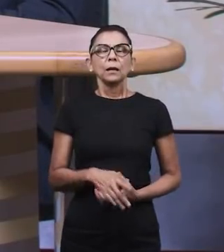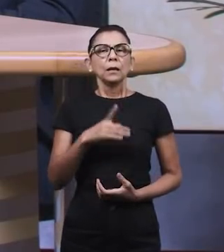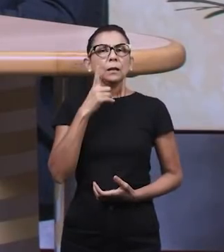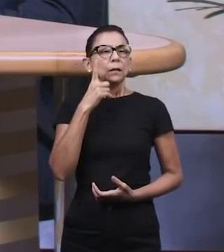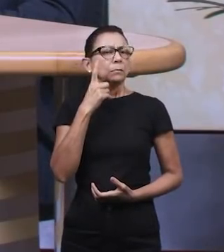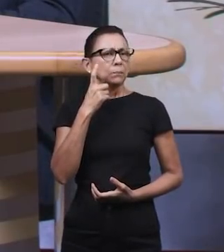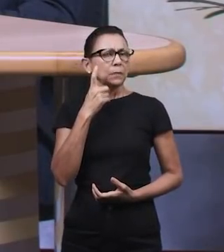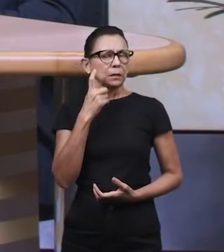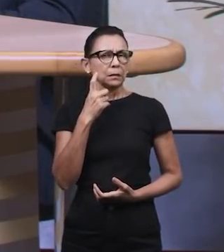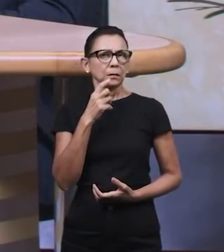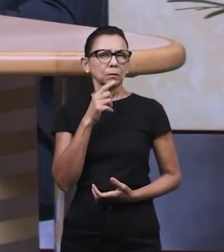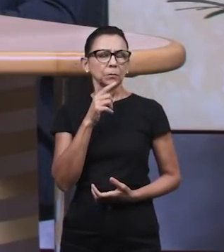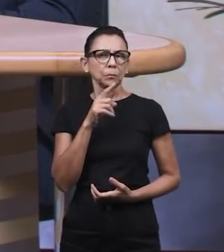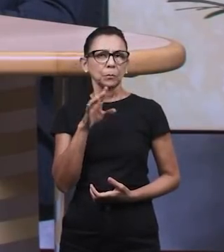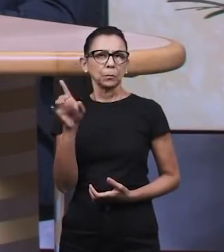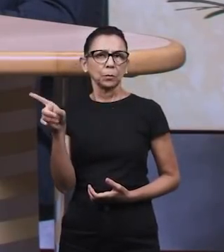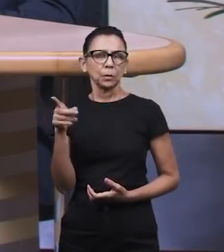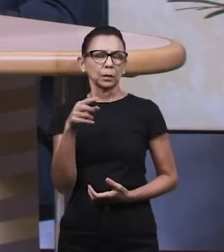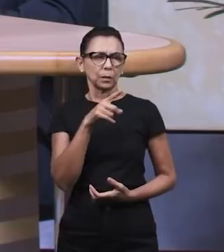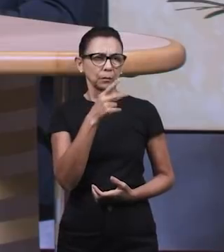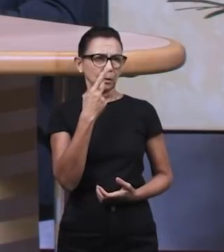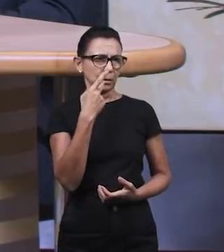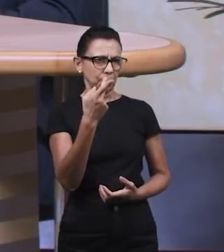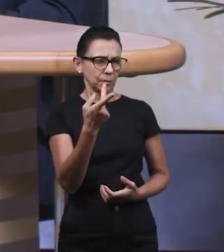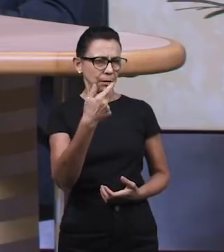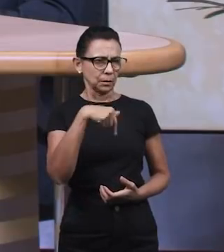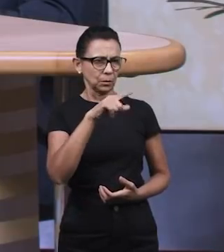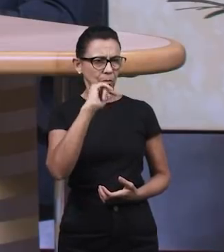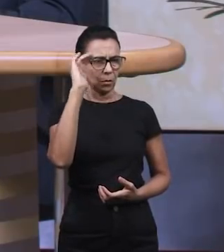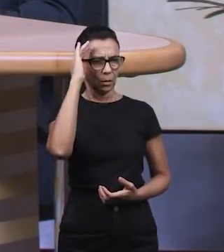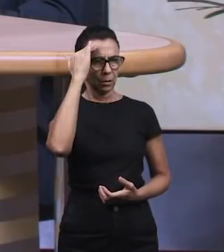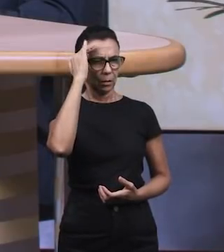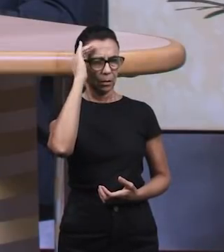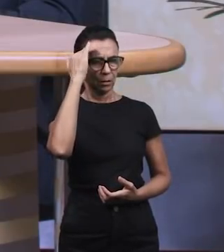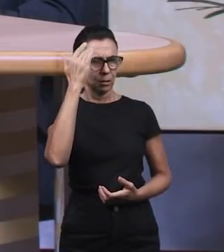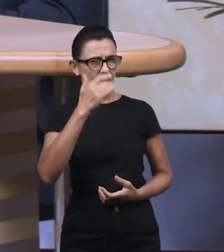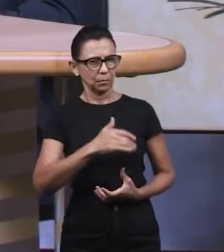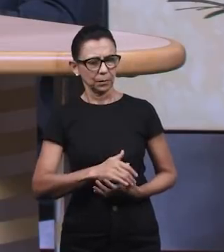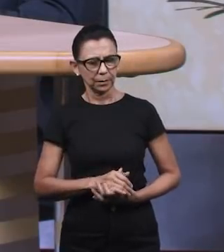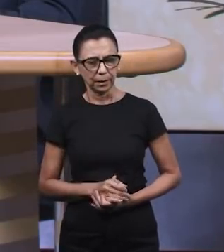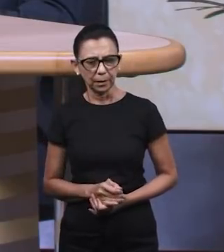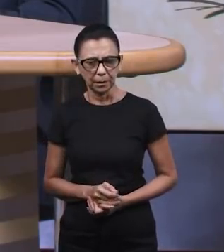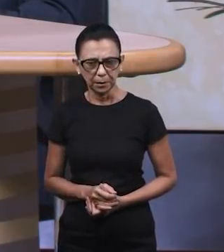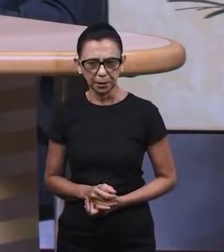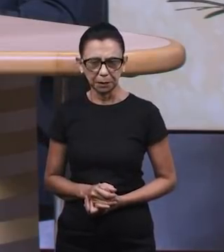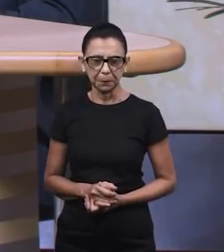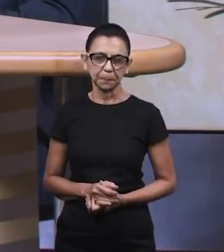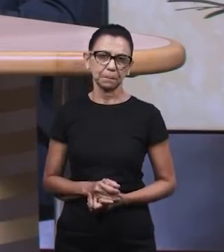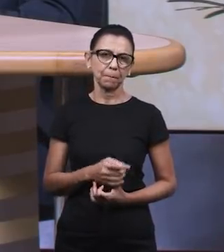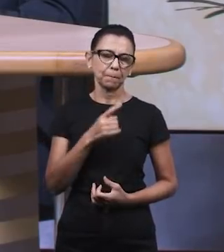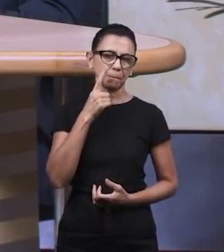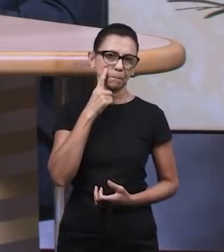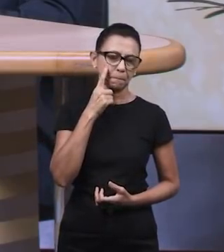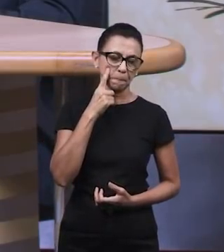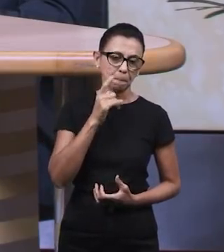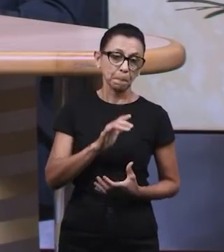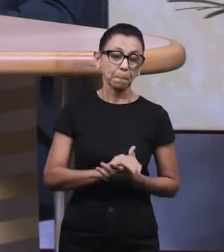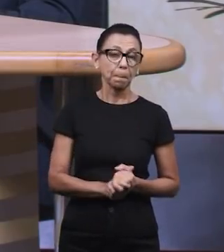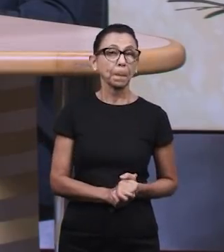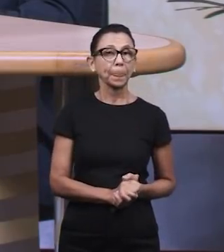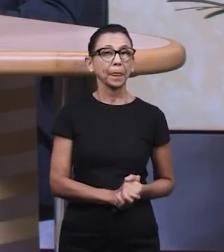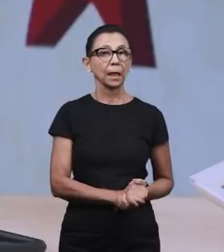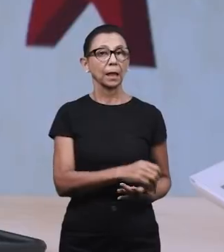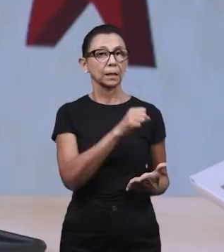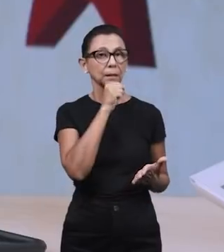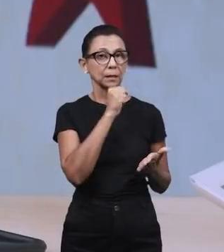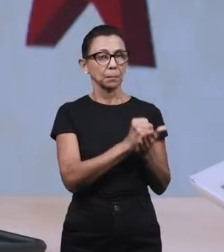porque pelo que você está dizendo e por aquilo que nós temos alcançado como entendimento, nós vemos que ao longo